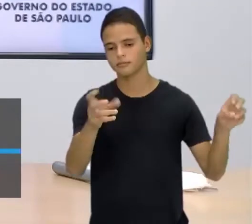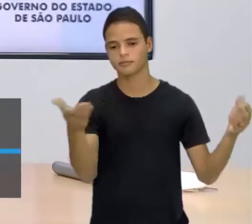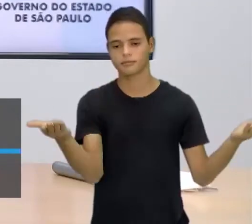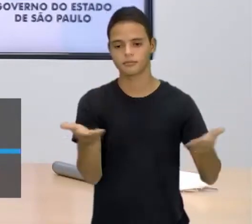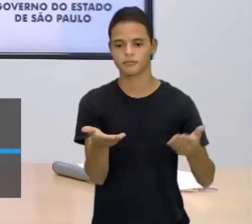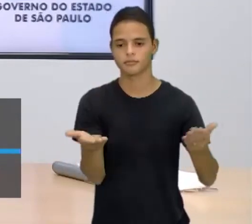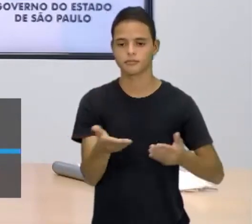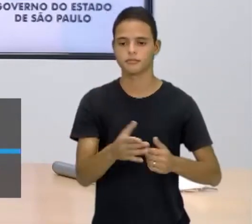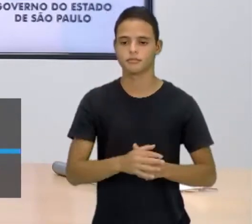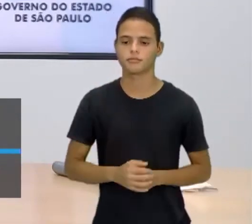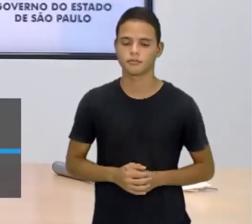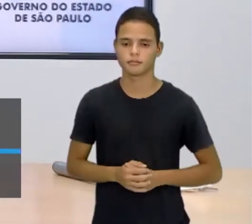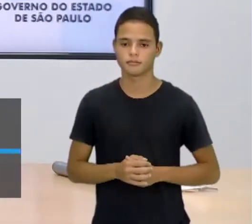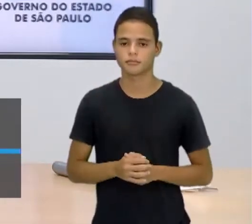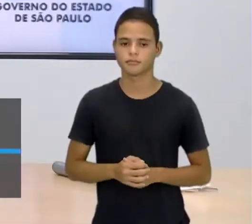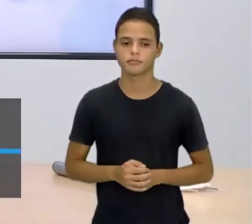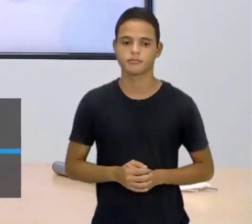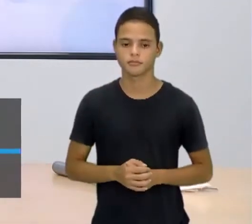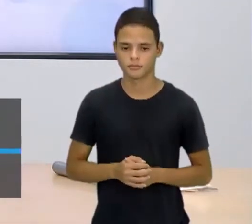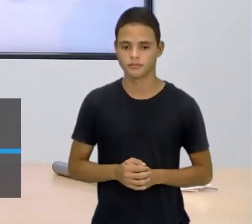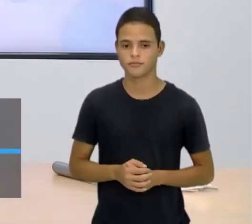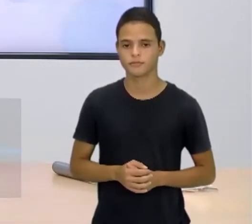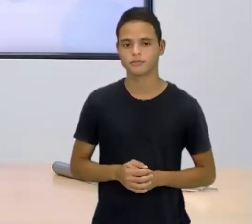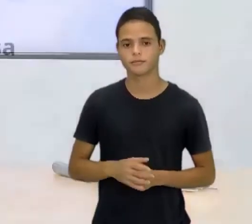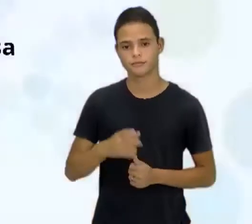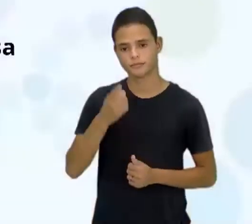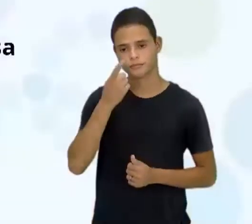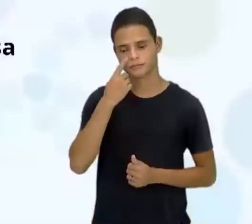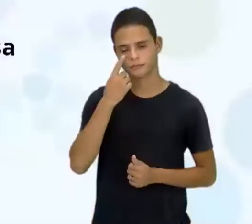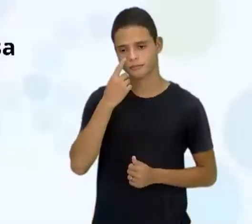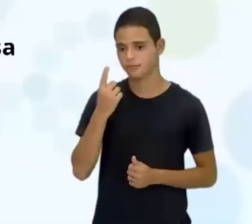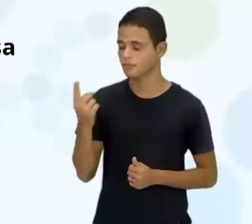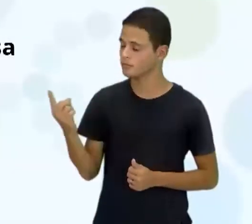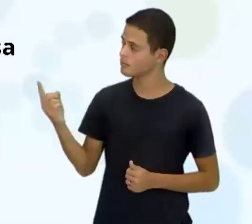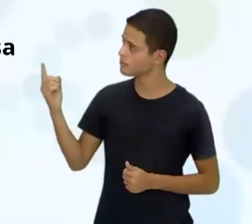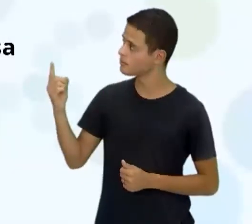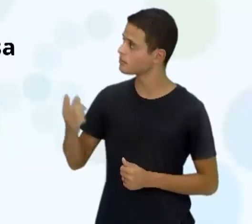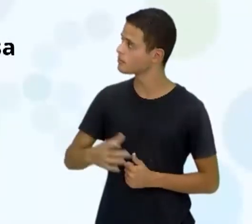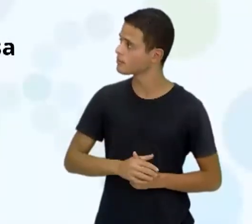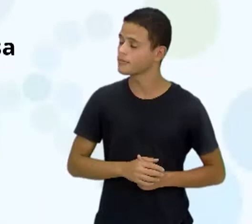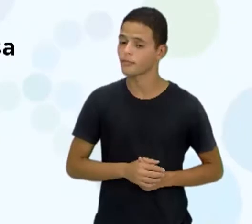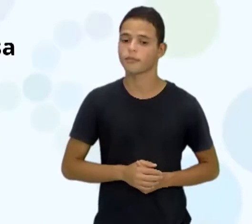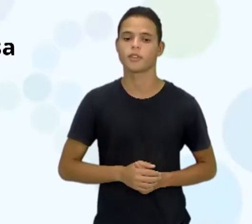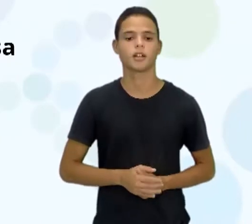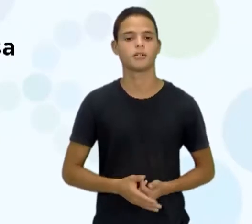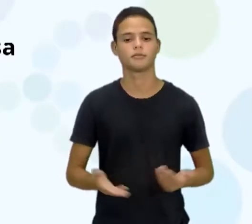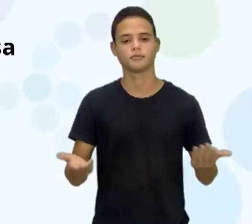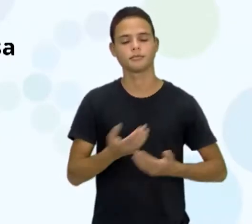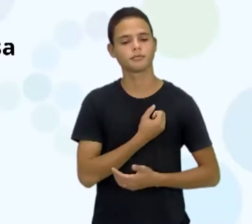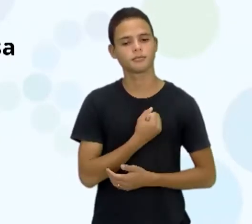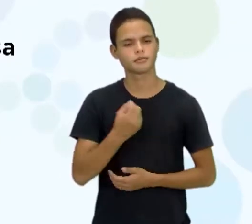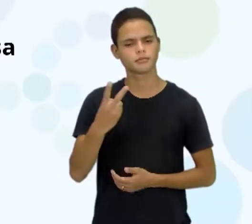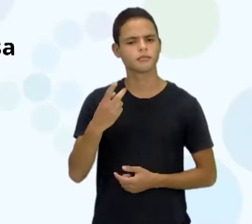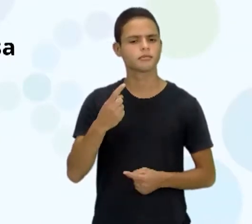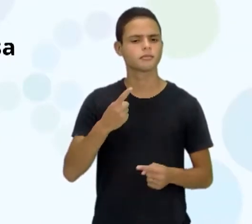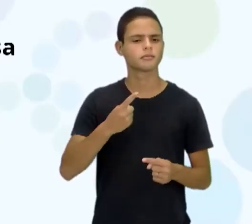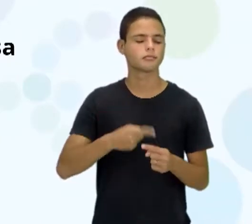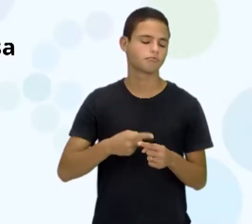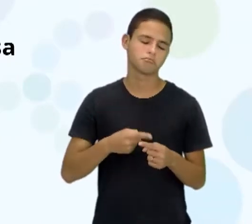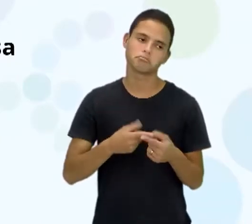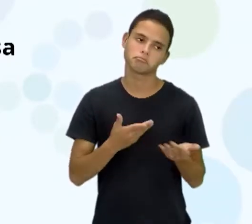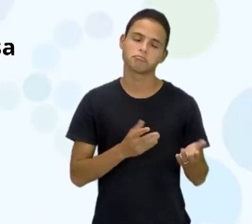lá. Artigo de divulgação científica. Nós vamos ver hoje a parte 2, porque nós estamos